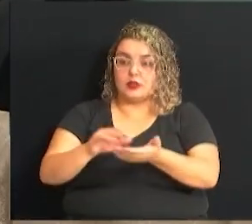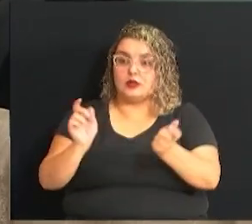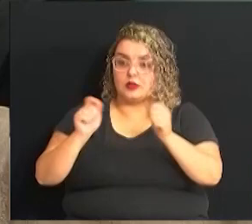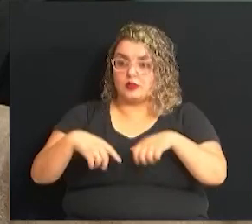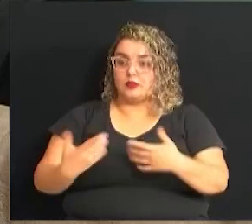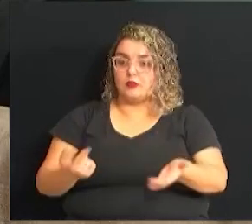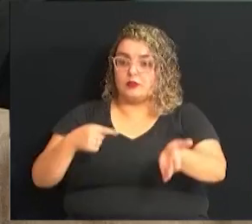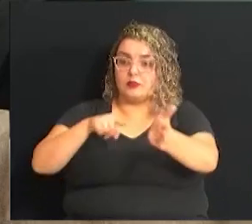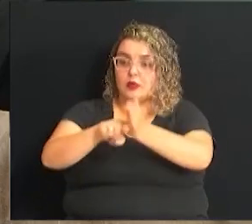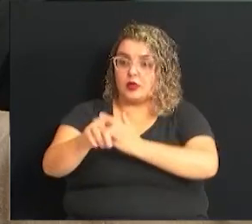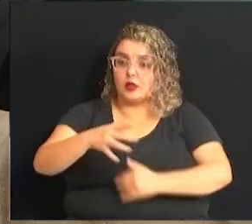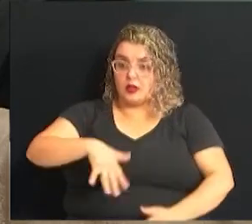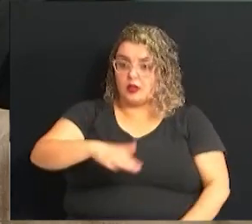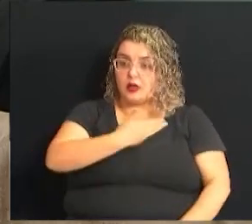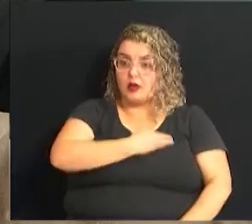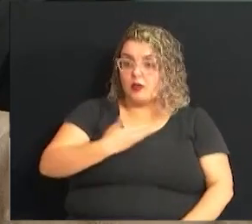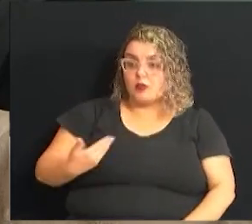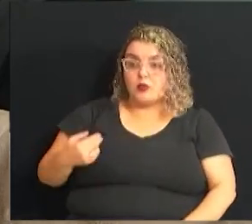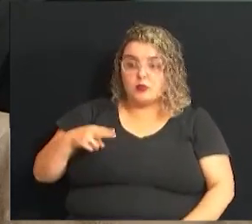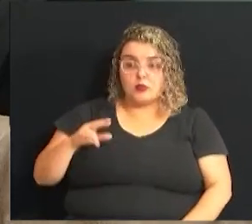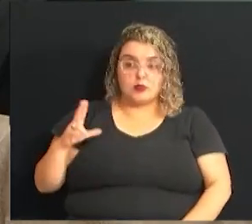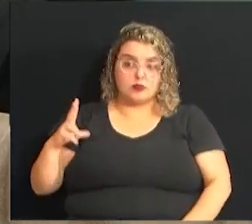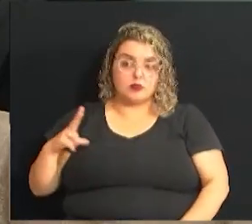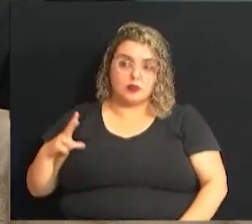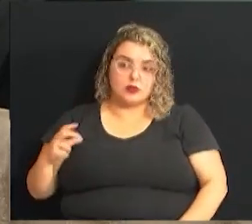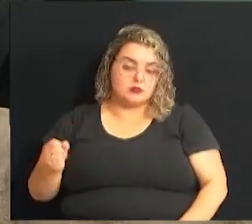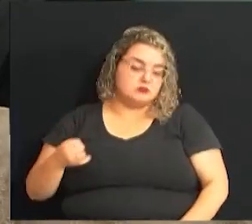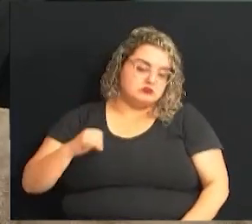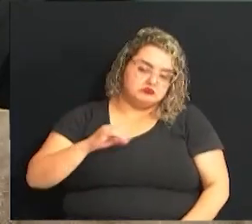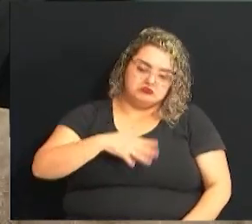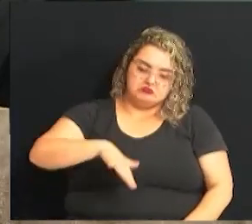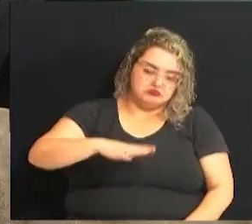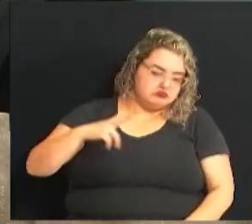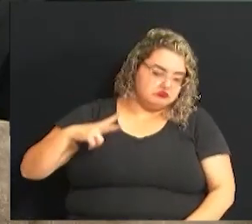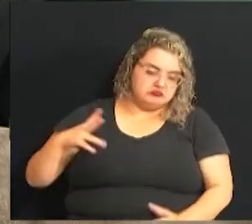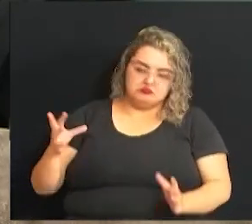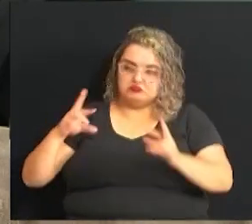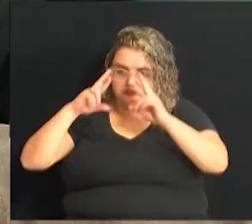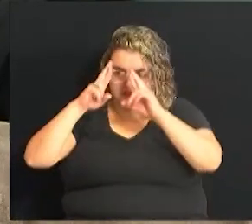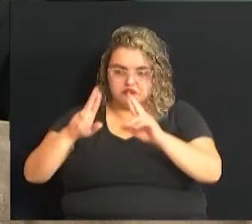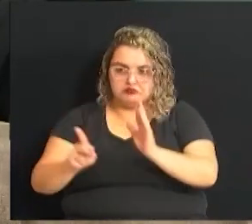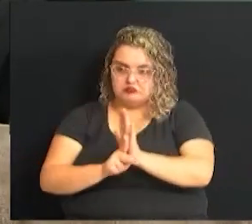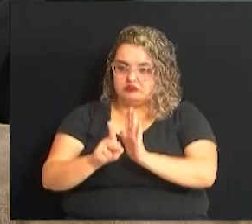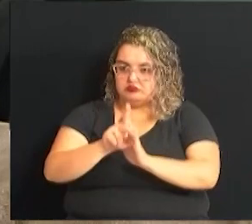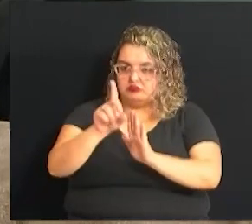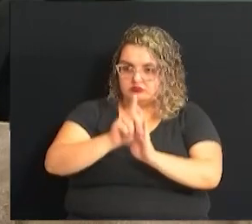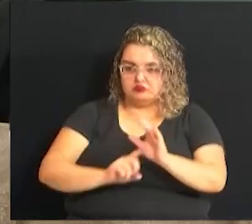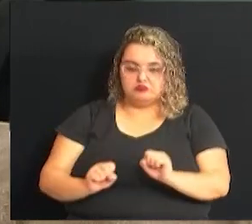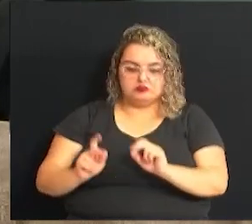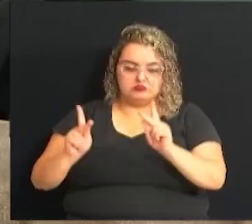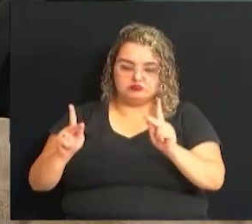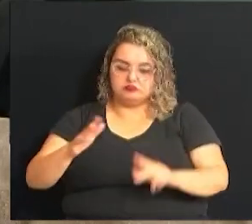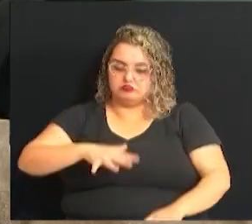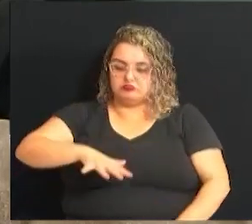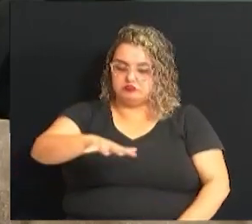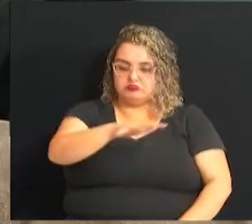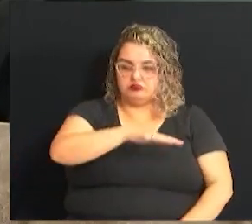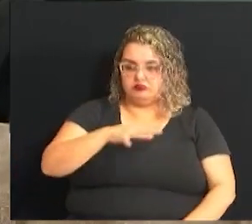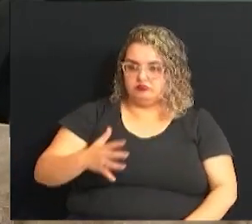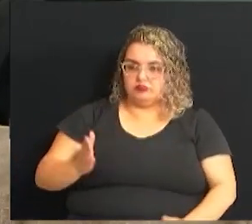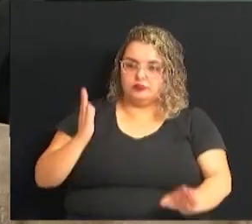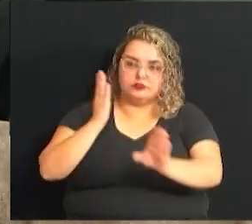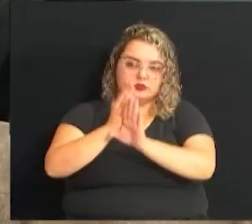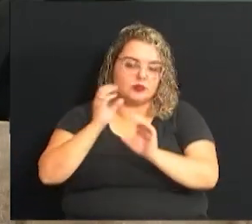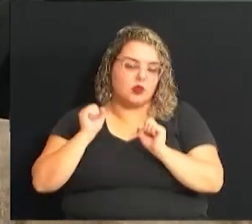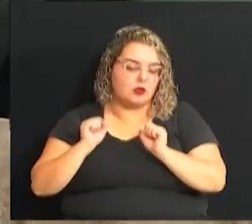competente, perguntando se aquela área é pública ou privada. Se for privada, ok. Respeitando o plano diretor, respeitando a lei de zoneamento, você vai